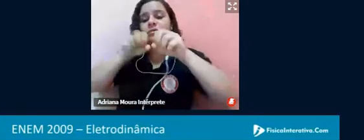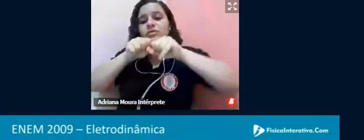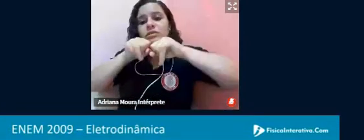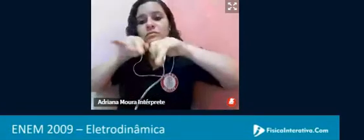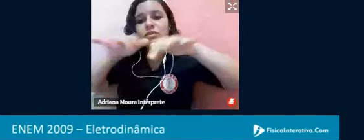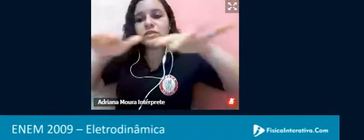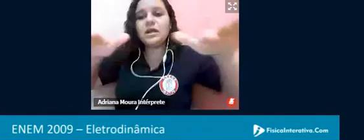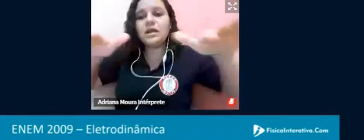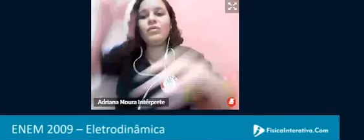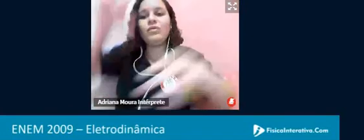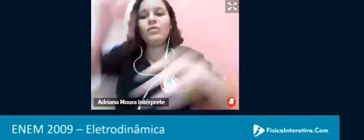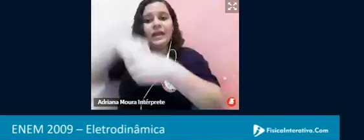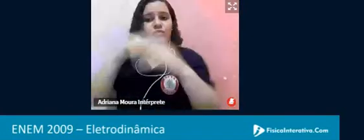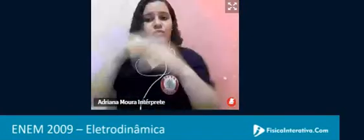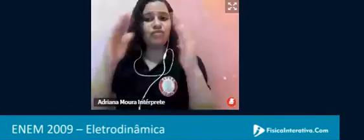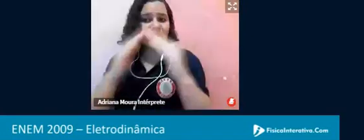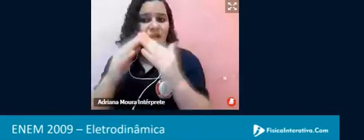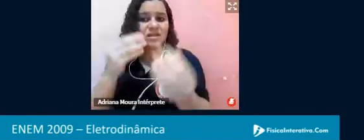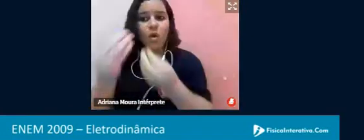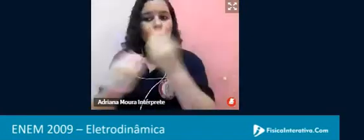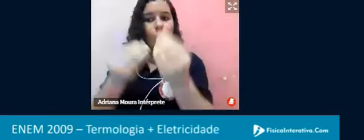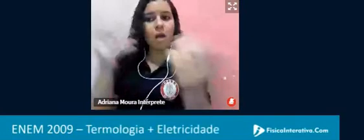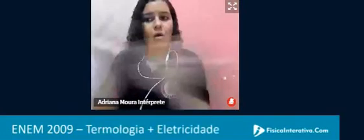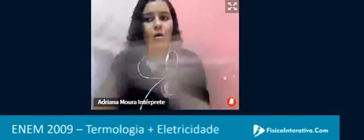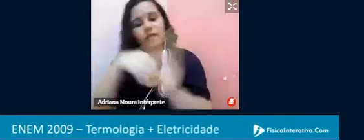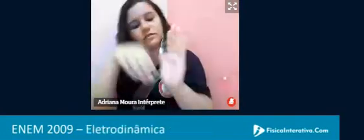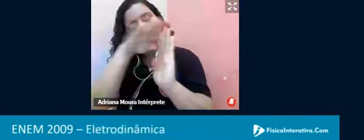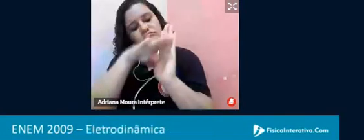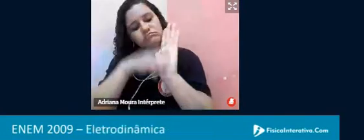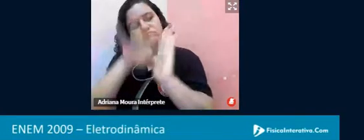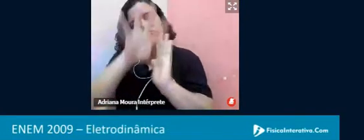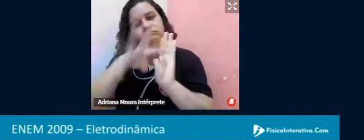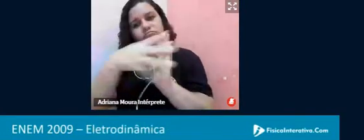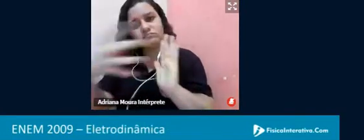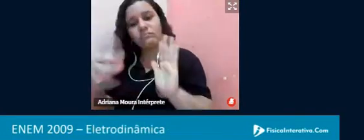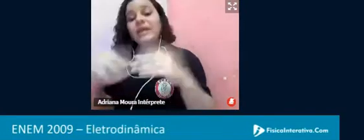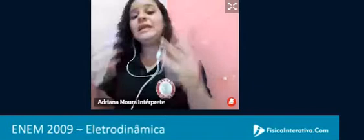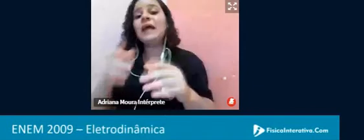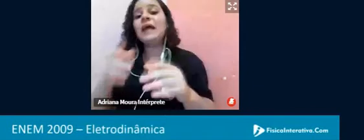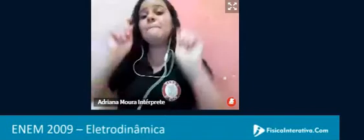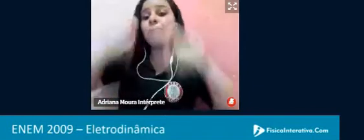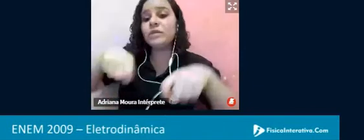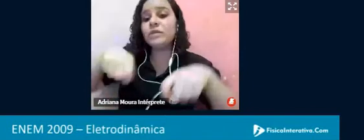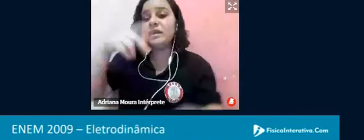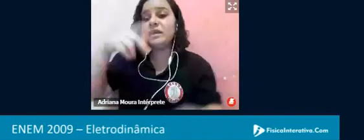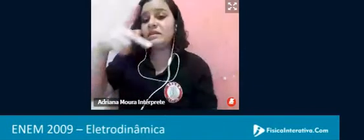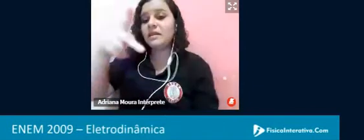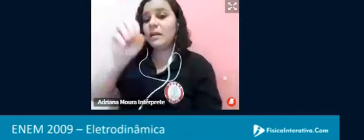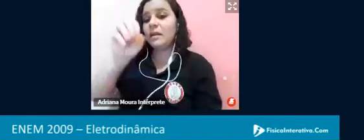uma residência e, a partir daí, qual vai ser a potência que você precisa para utilizar.